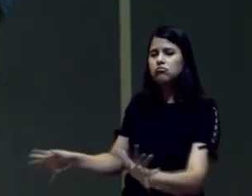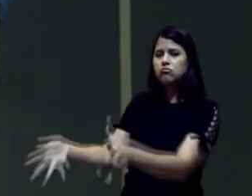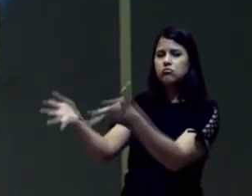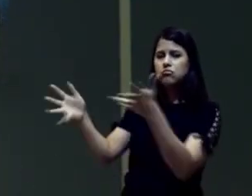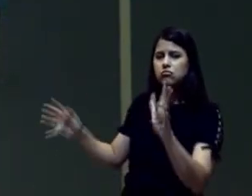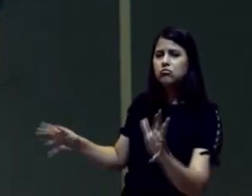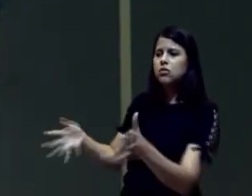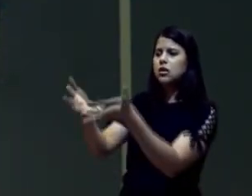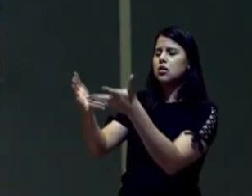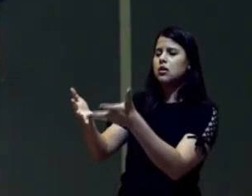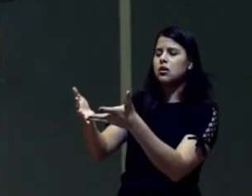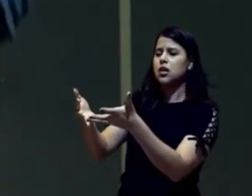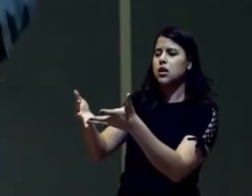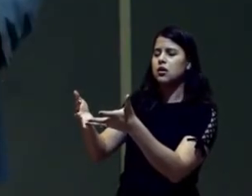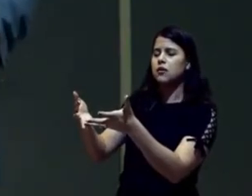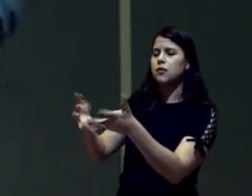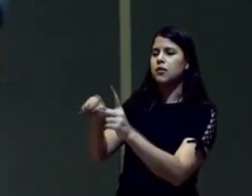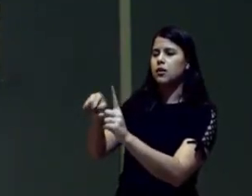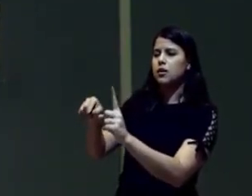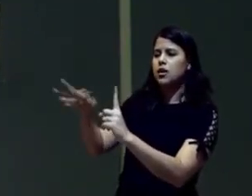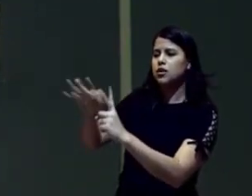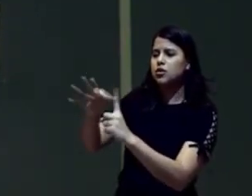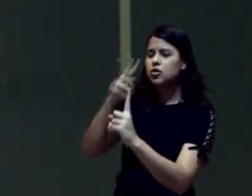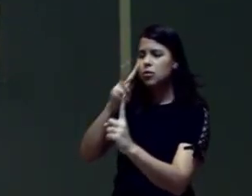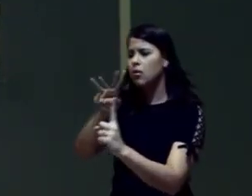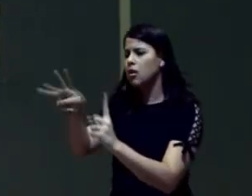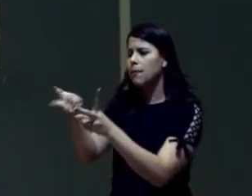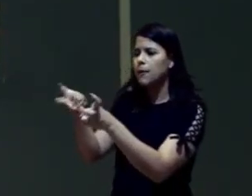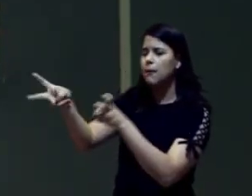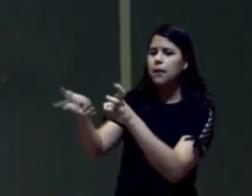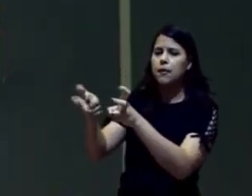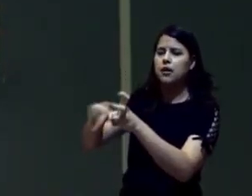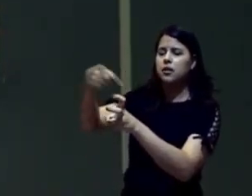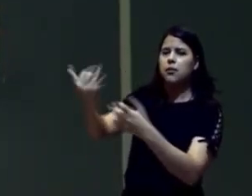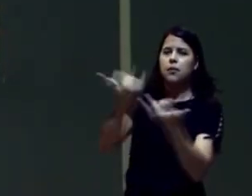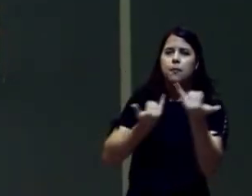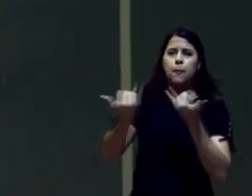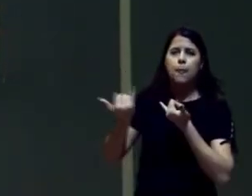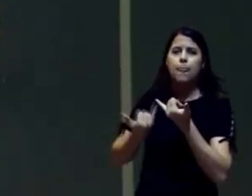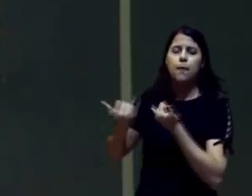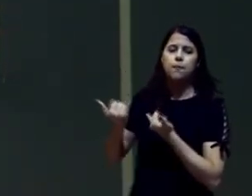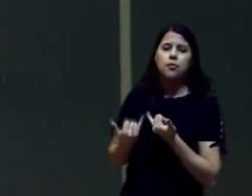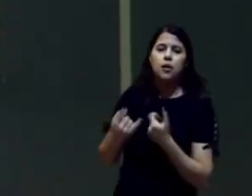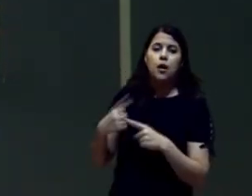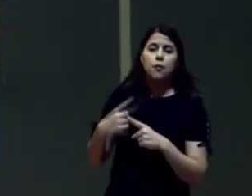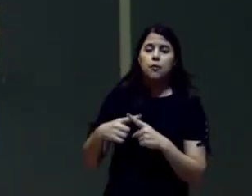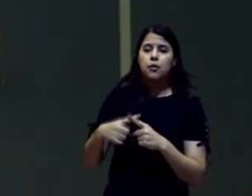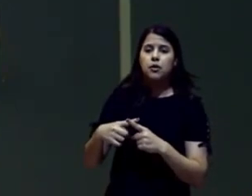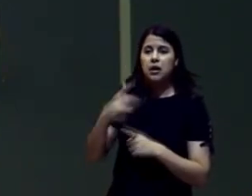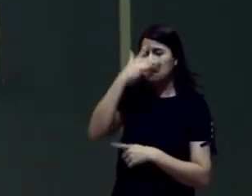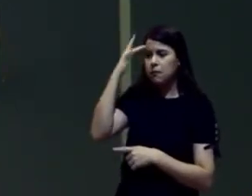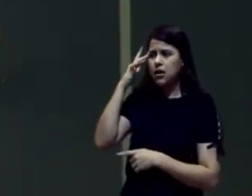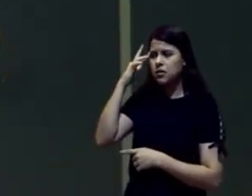receber notícia de vocês. Olha o que Paulo vai dizer sobre Timóteo: porque não tenho ninguém com este mesmo